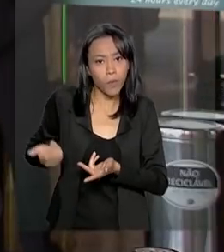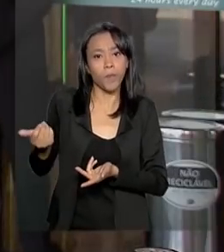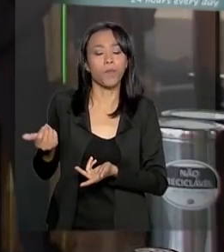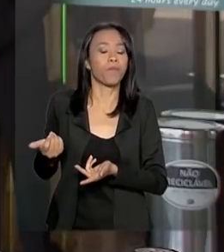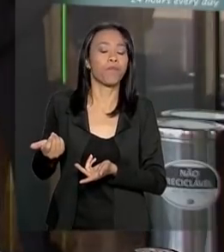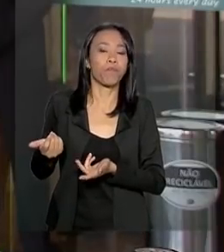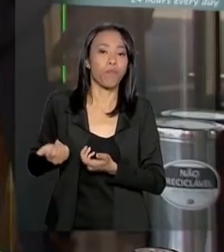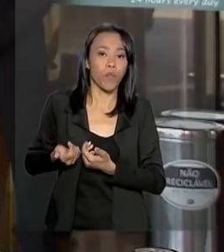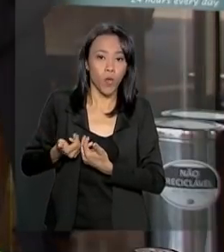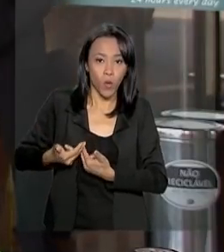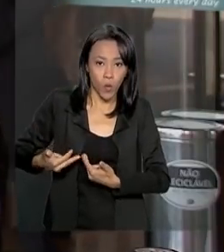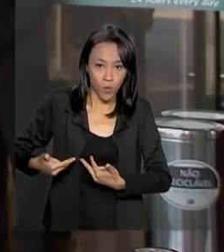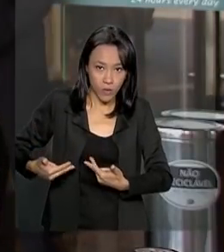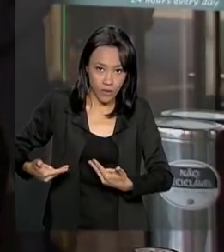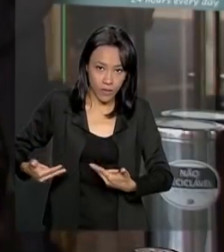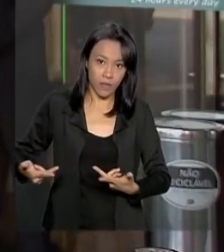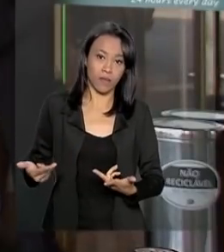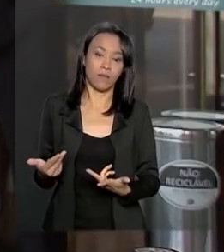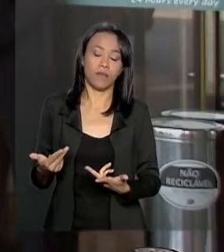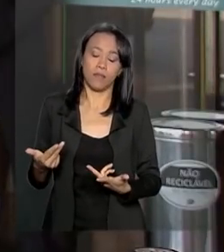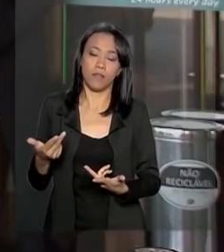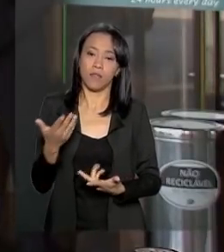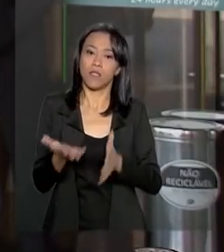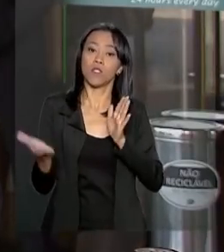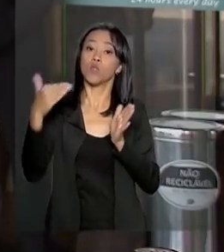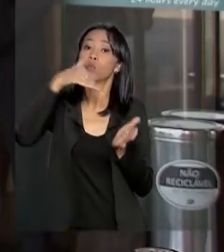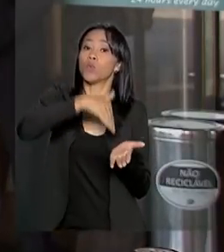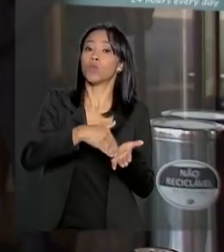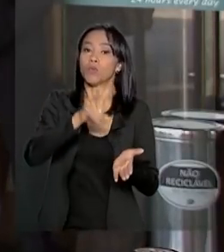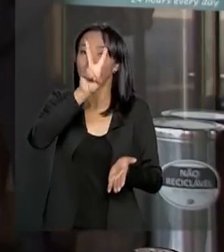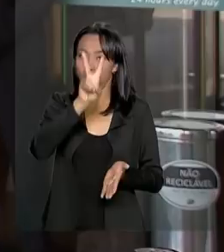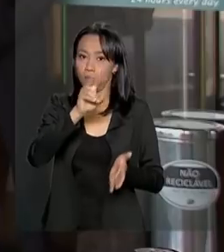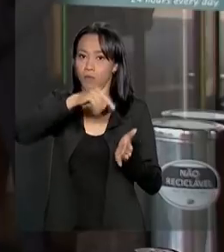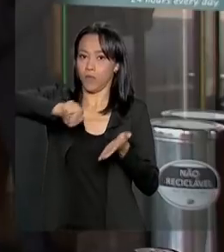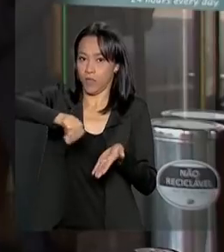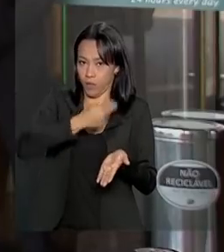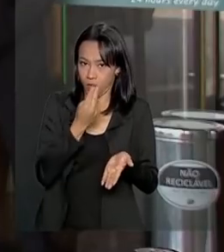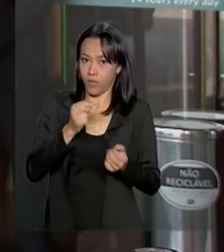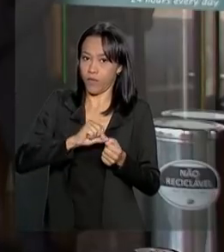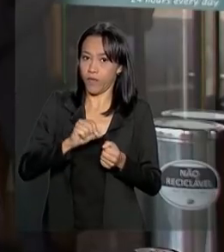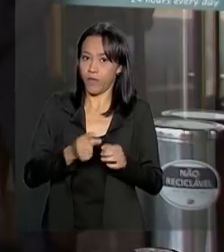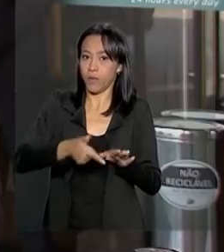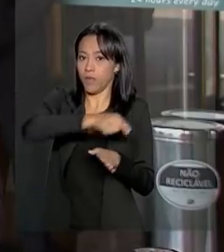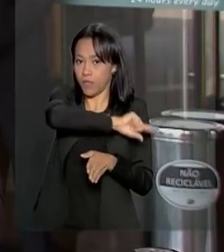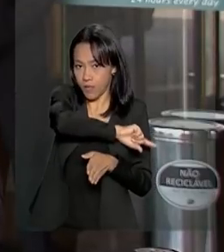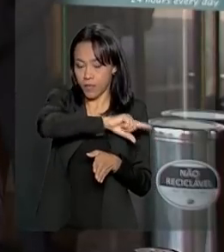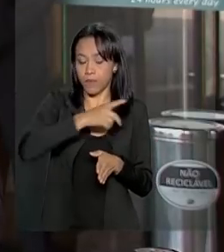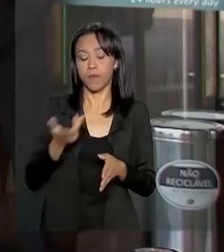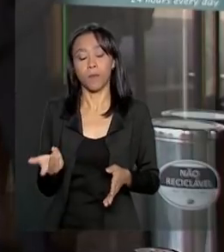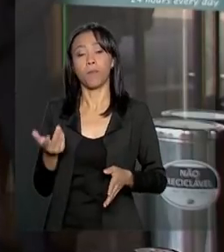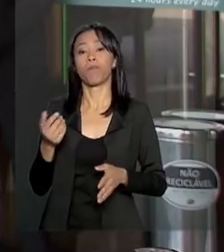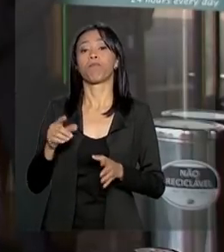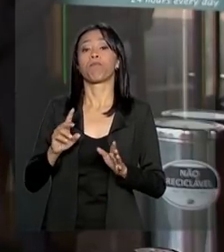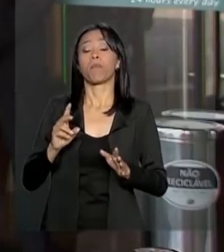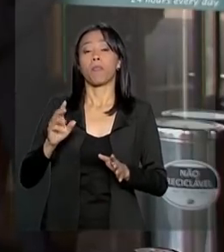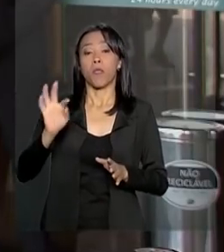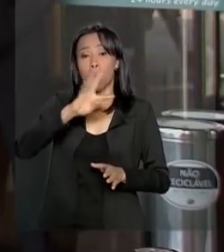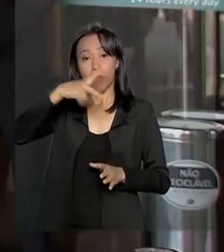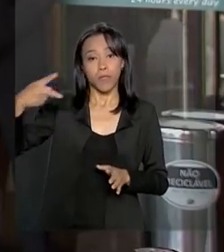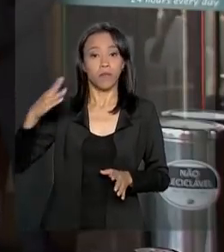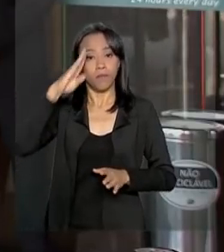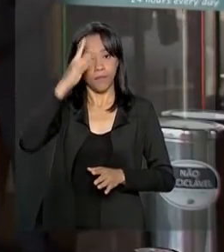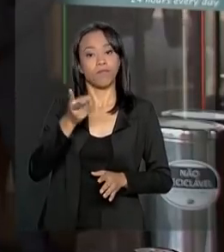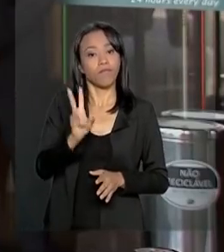decorrentes das duas últimas cirurgias às quais o presidente se submeteu. Ele permanece na UTI ao longo